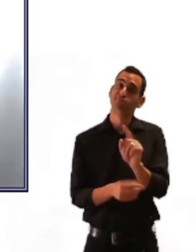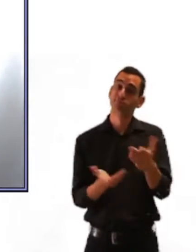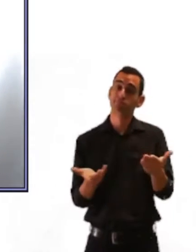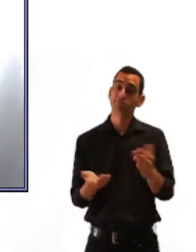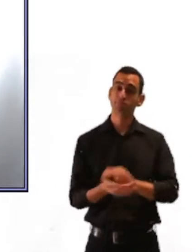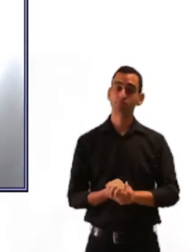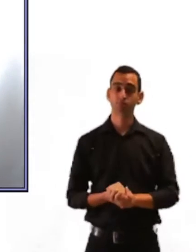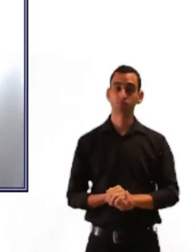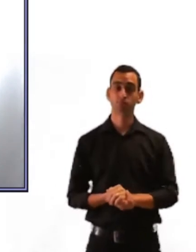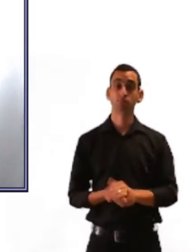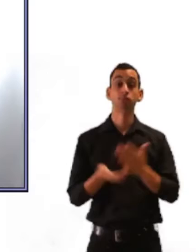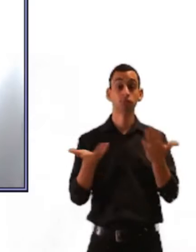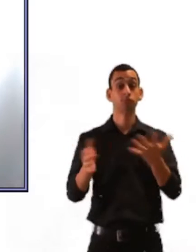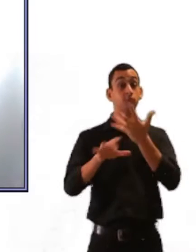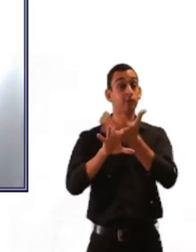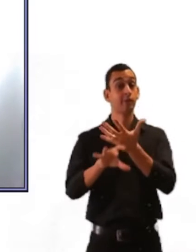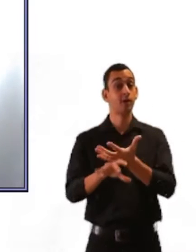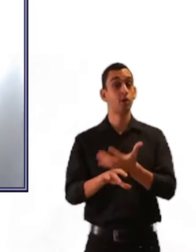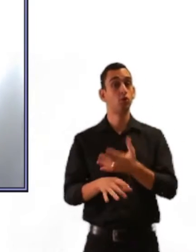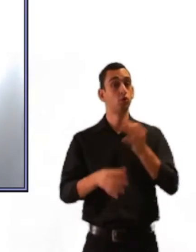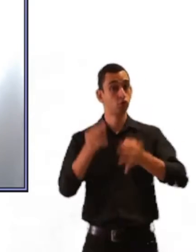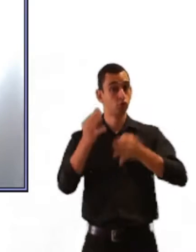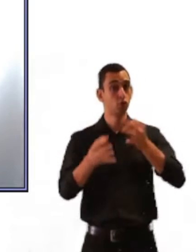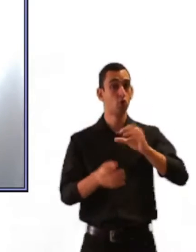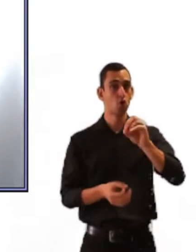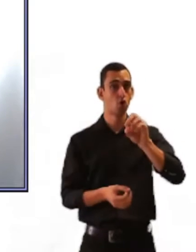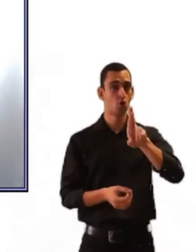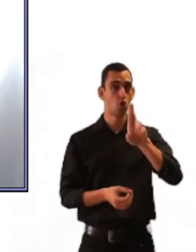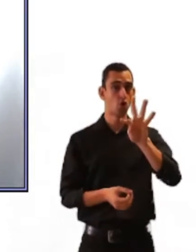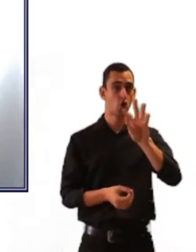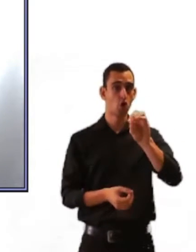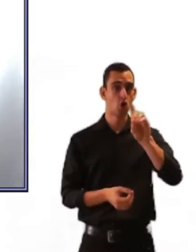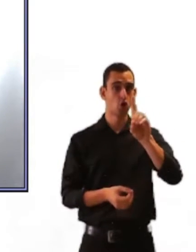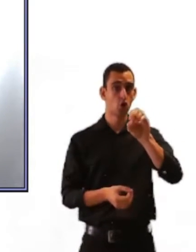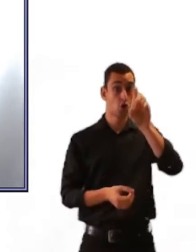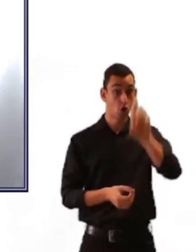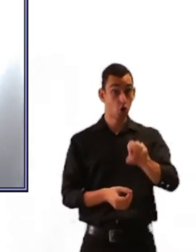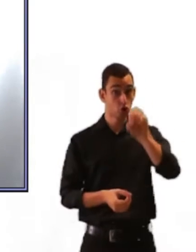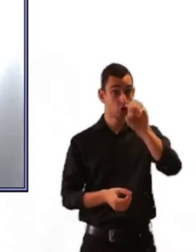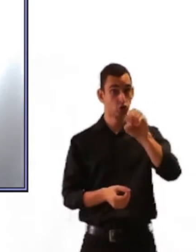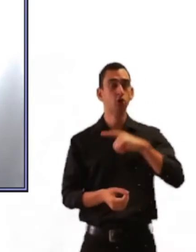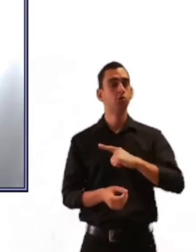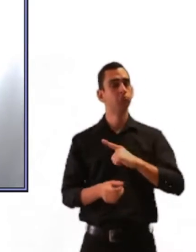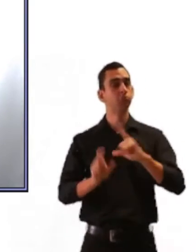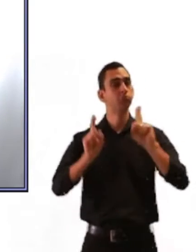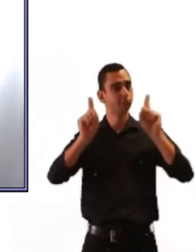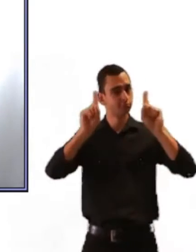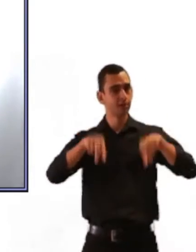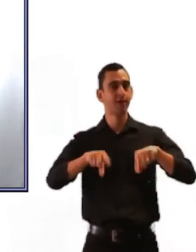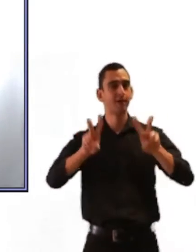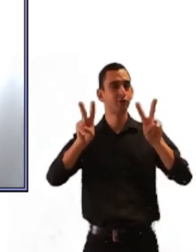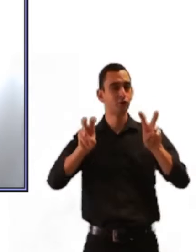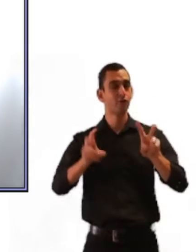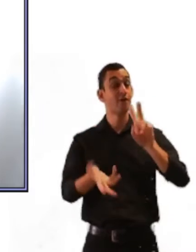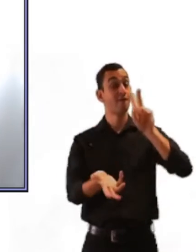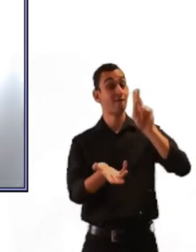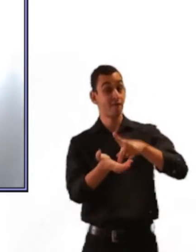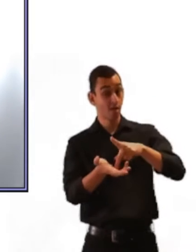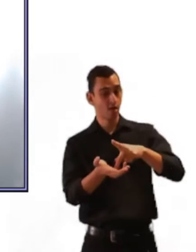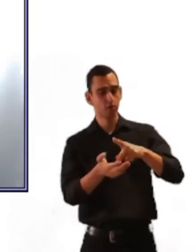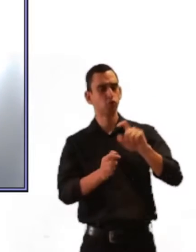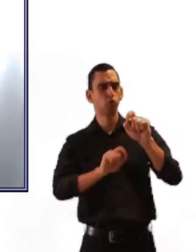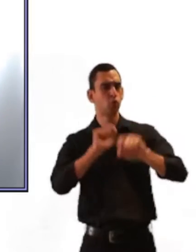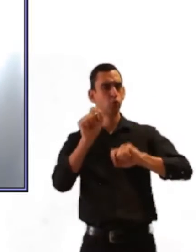aqui o material jurídico ortodoxo com base na ideia do que seria uma verdade, que pese o Código de Processo